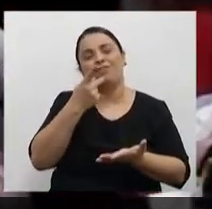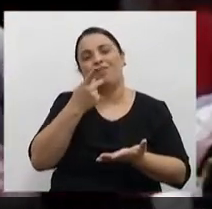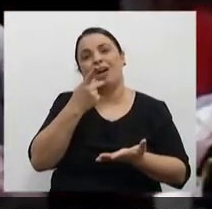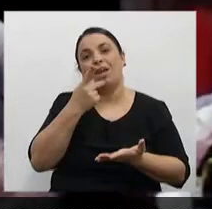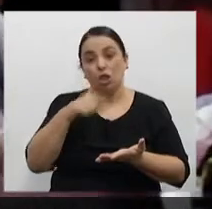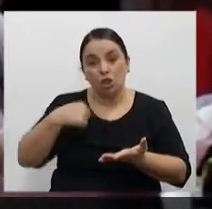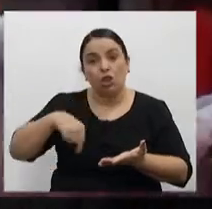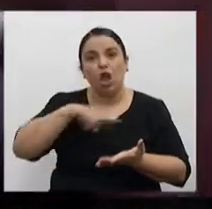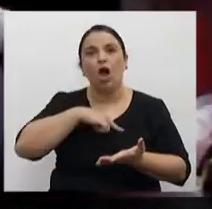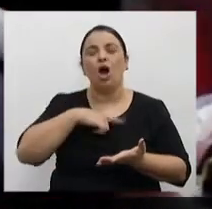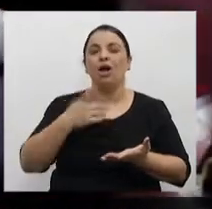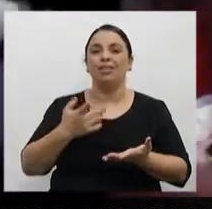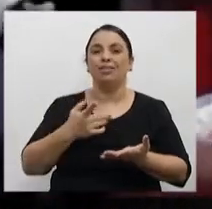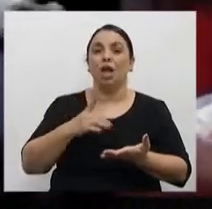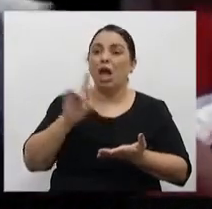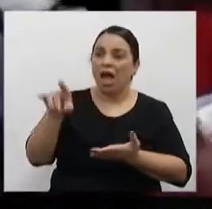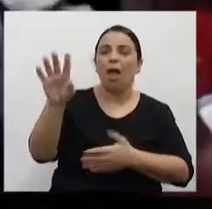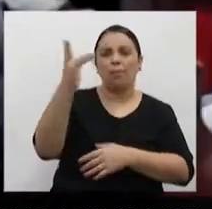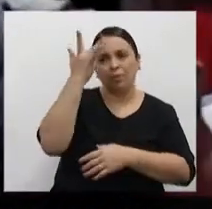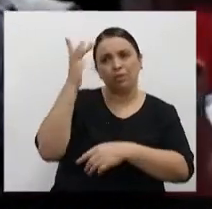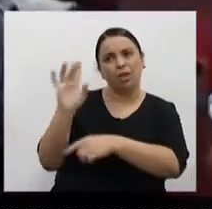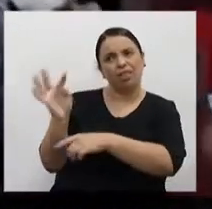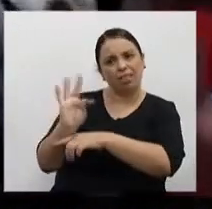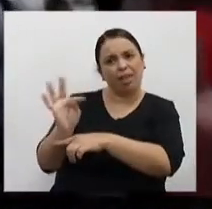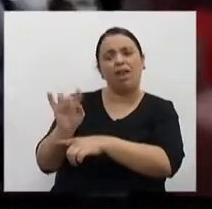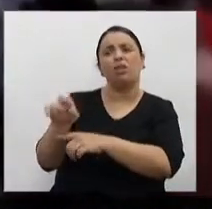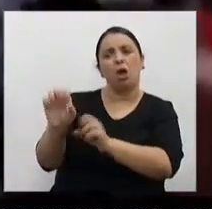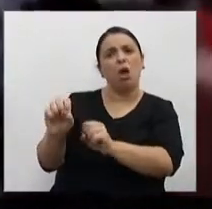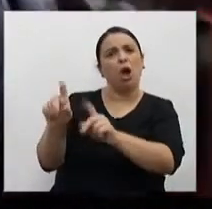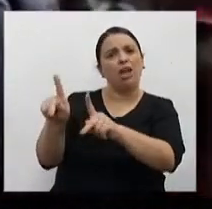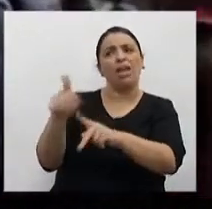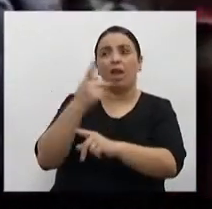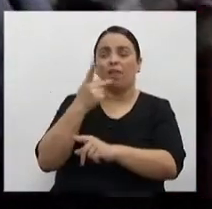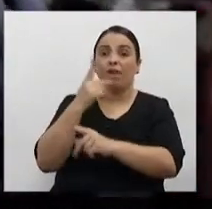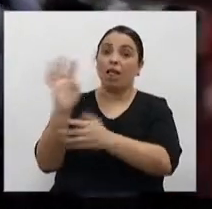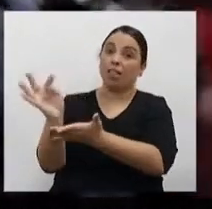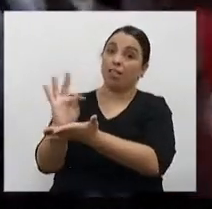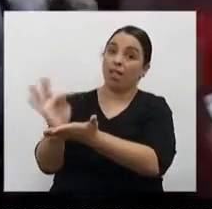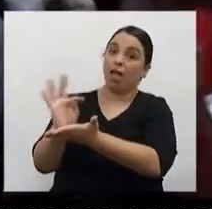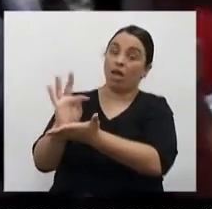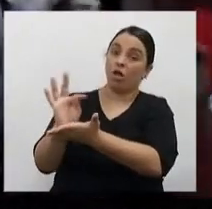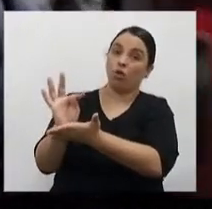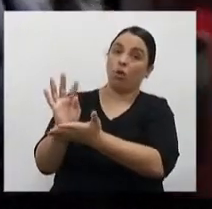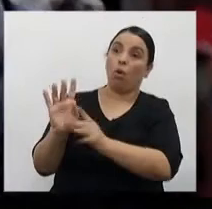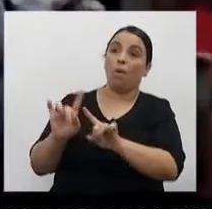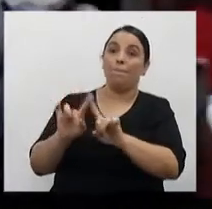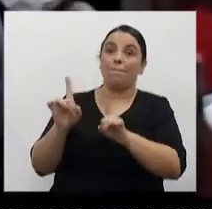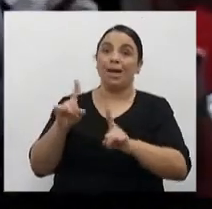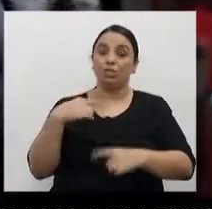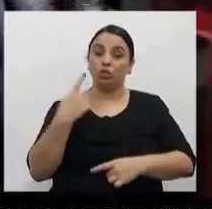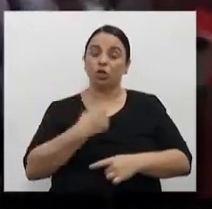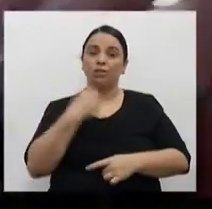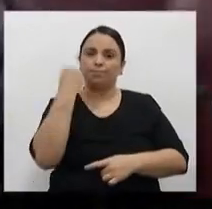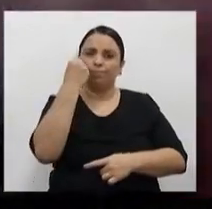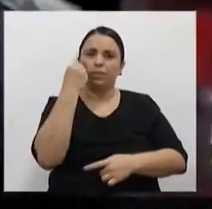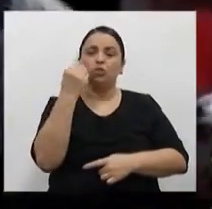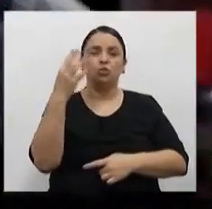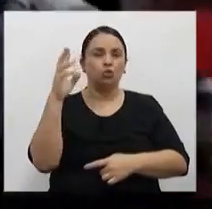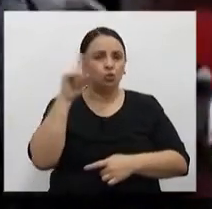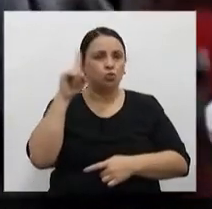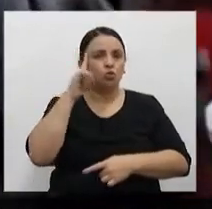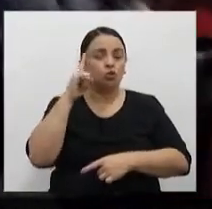nós, né? Os técnicos. Os técnicos falam, só sabem da parte técnica, mas quem vive todos os dias somos